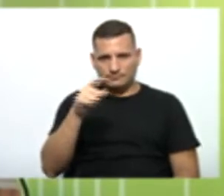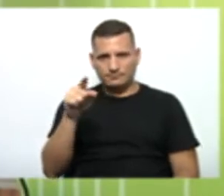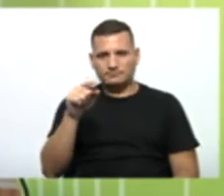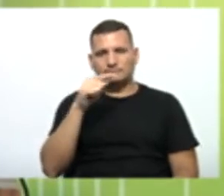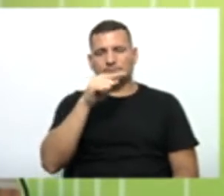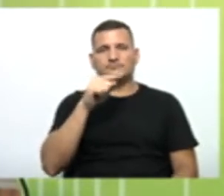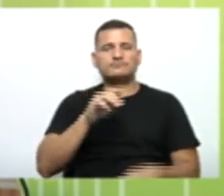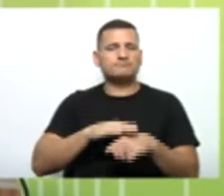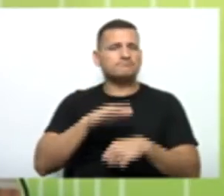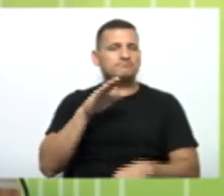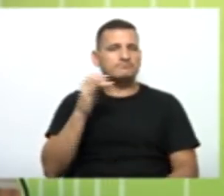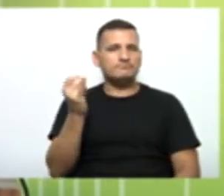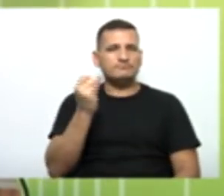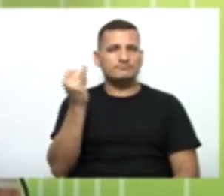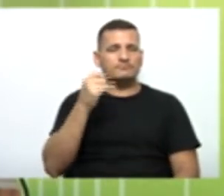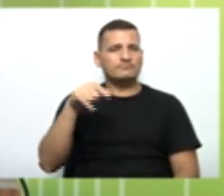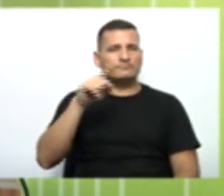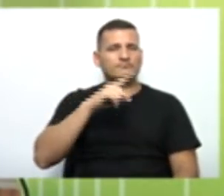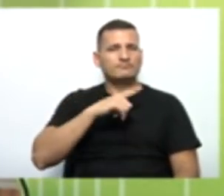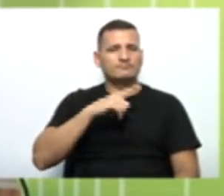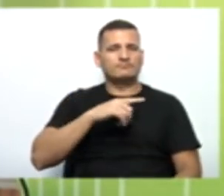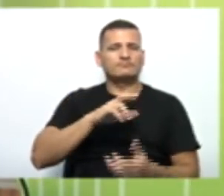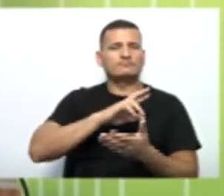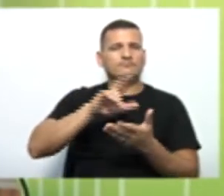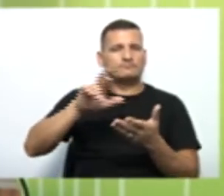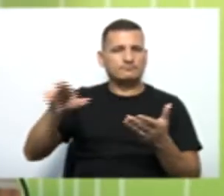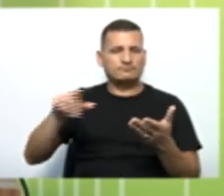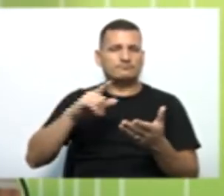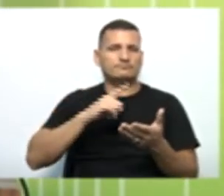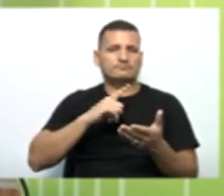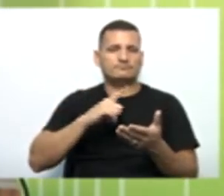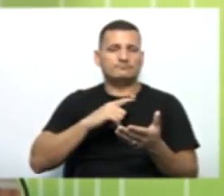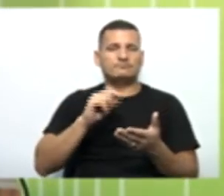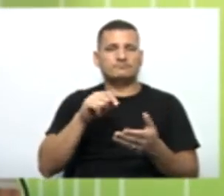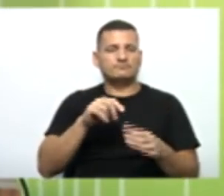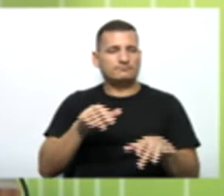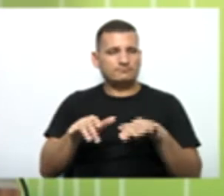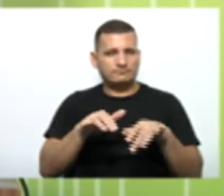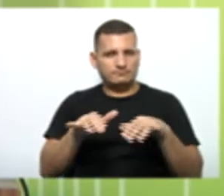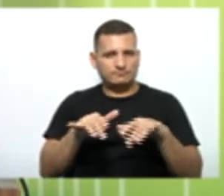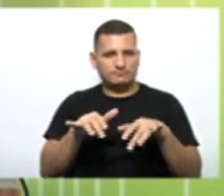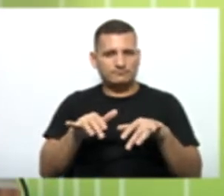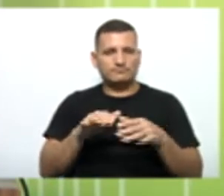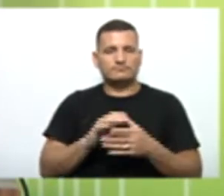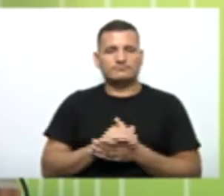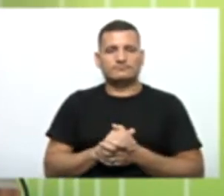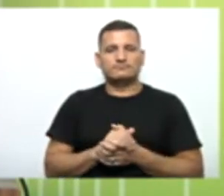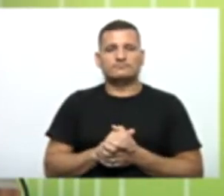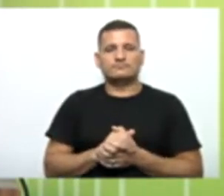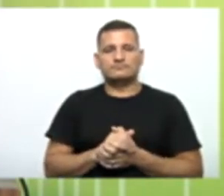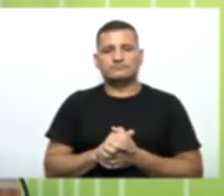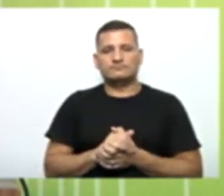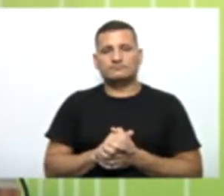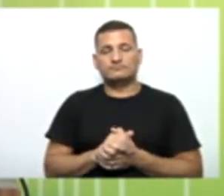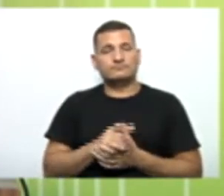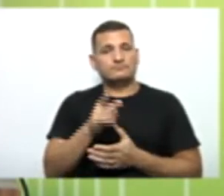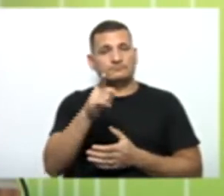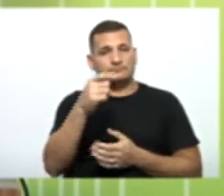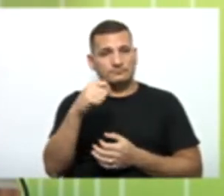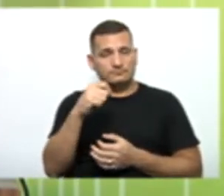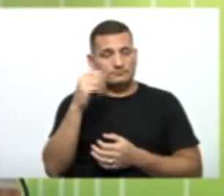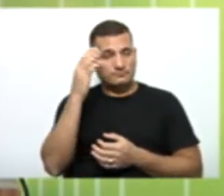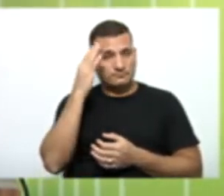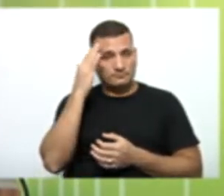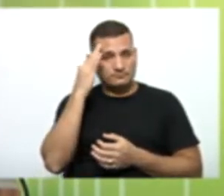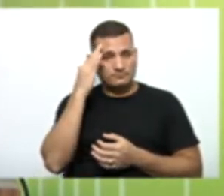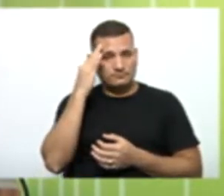mais importantes. Vocês vão ter vários extends aí, não é isso? Na hora de programar. Aí o que acontece? Você tem que ter essa